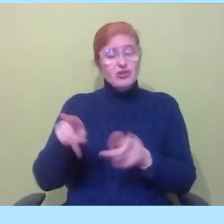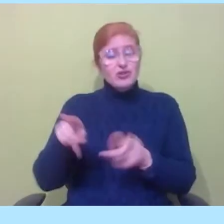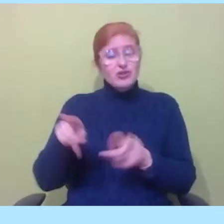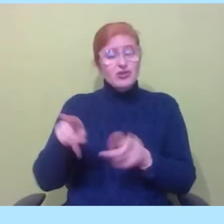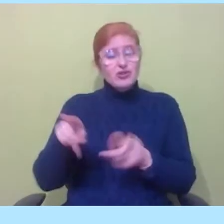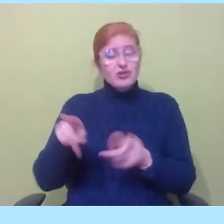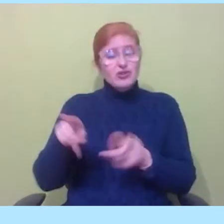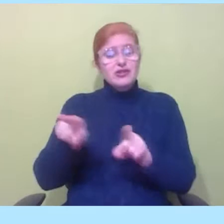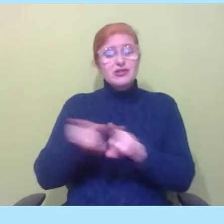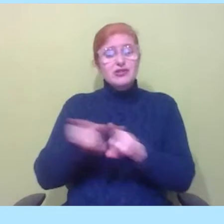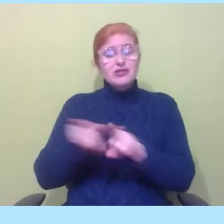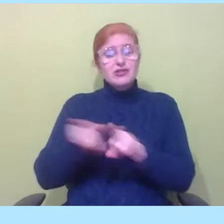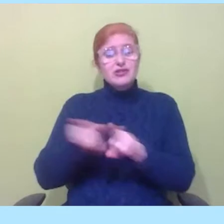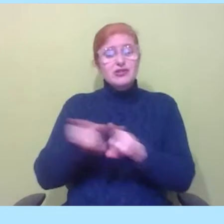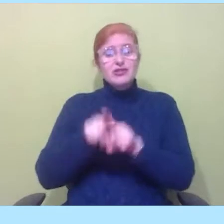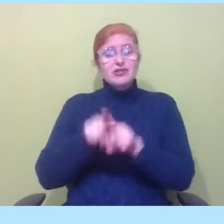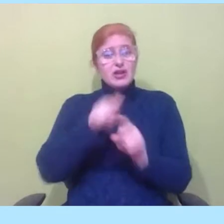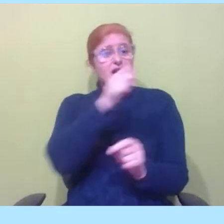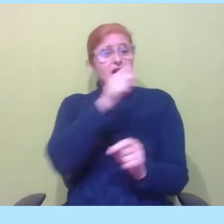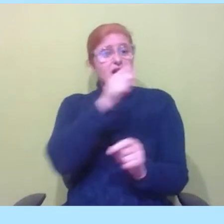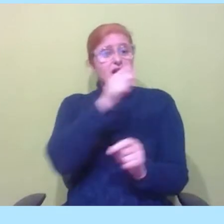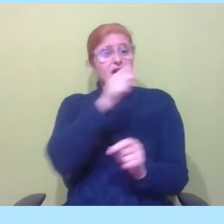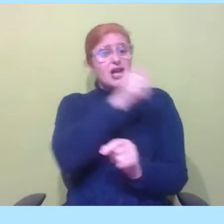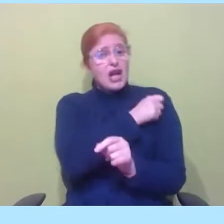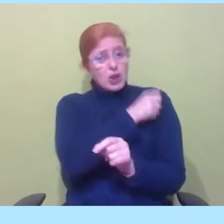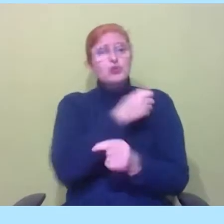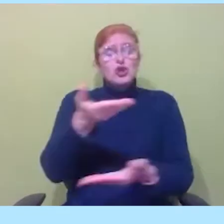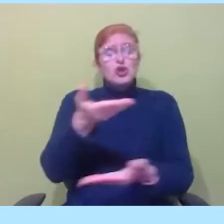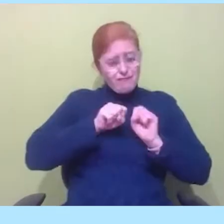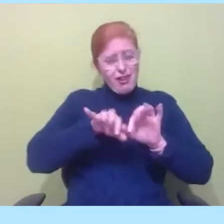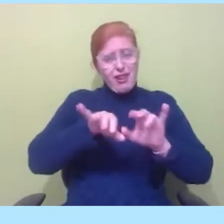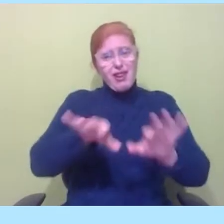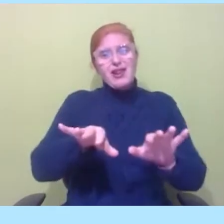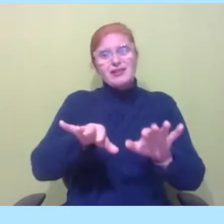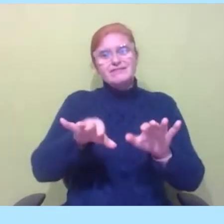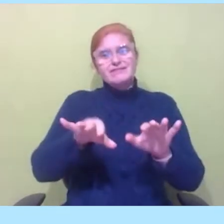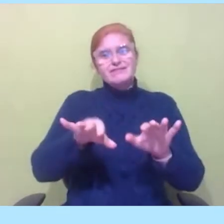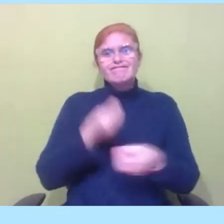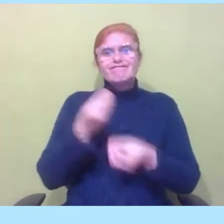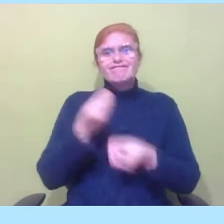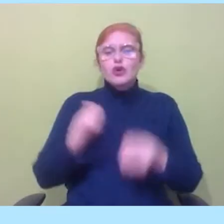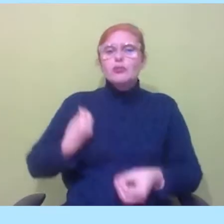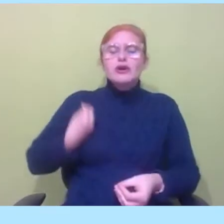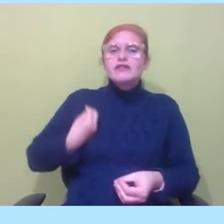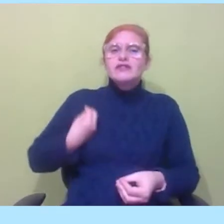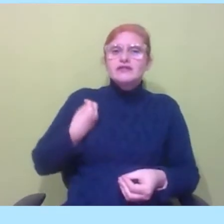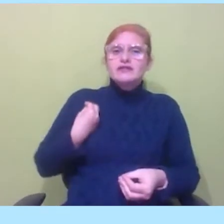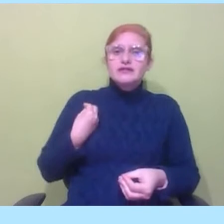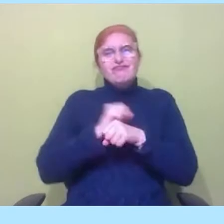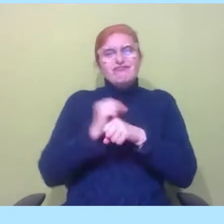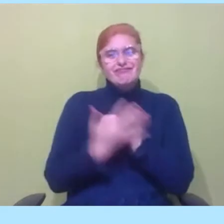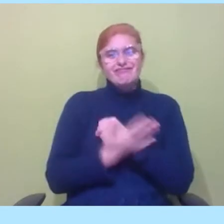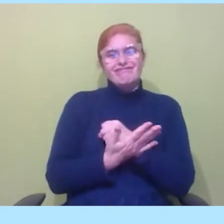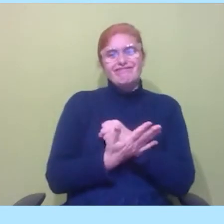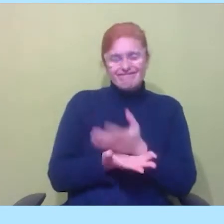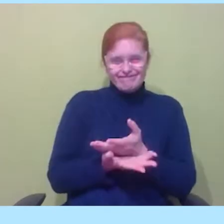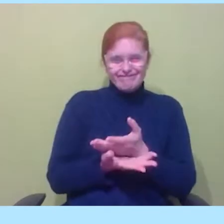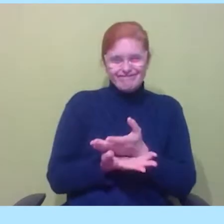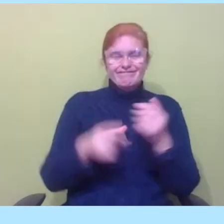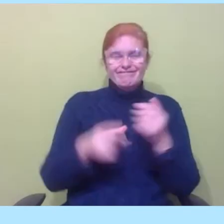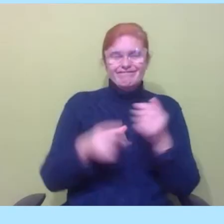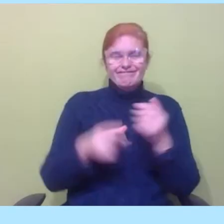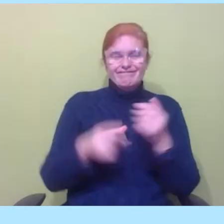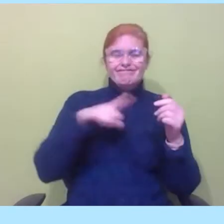compartilhamentos. Como estamos pensando em viver isso diante da situação que estamos vivendo? Então, acho que isso também é uma outra coisa que entra